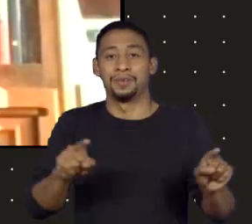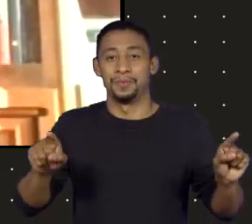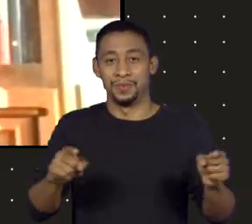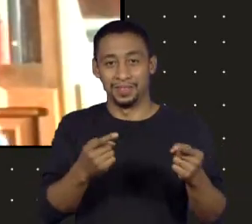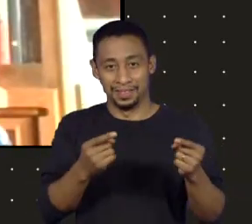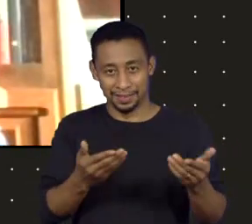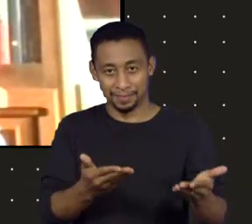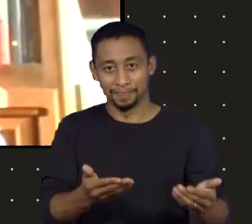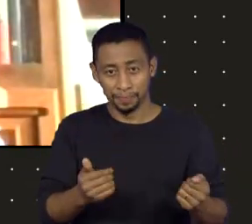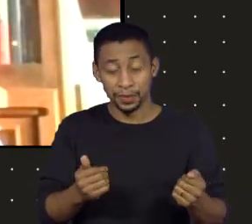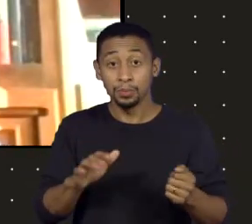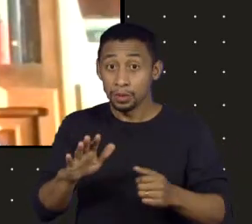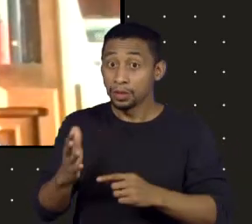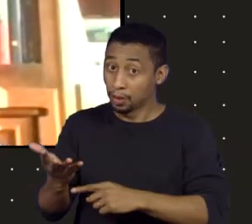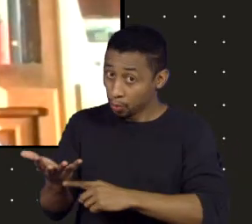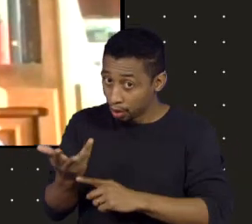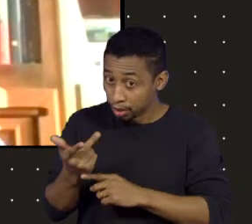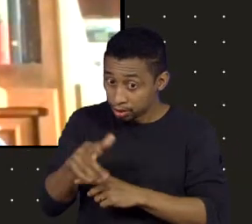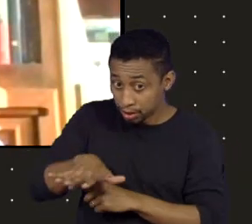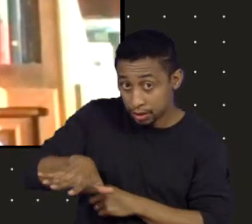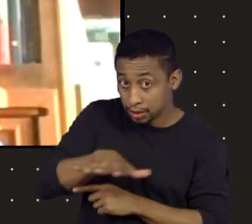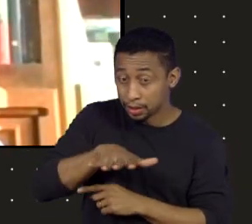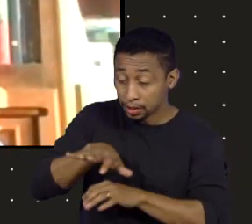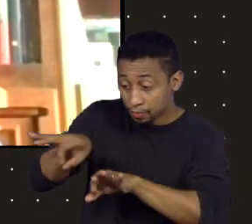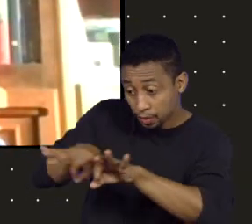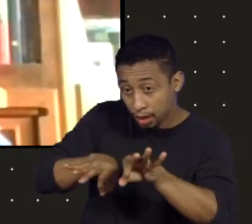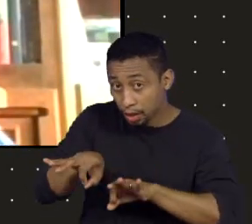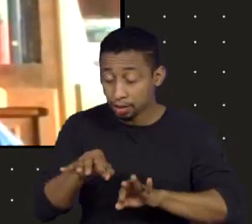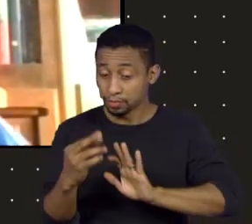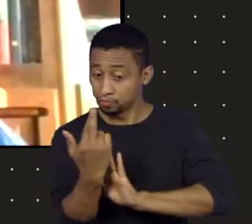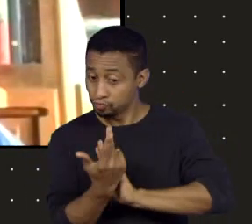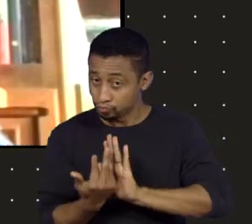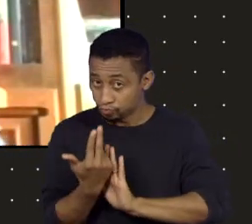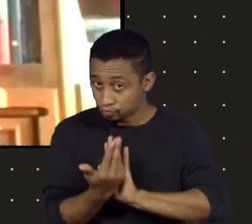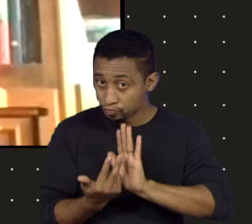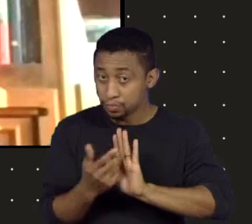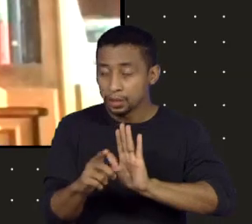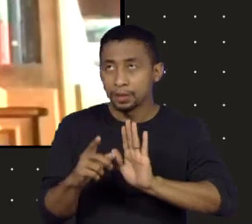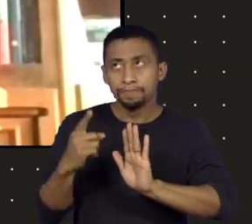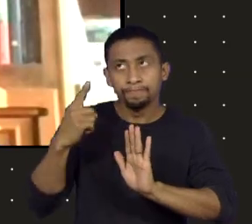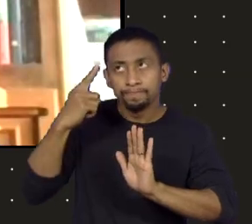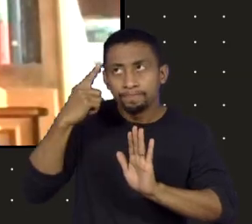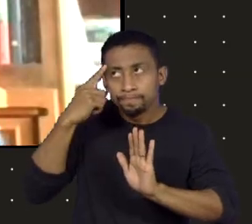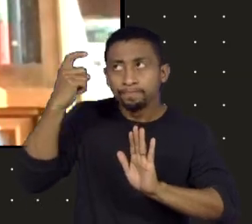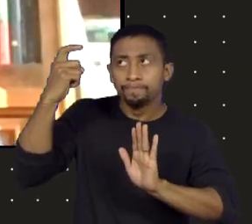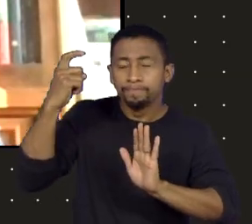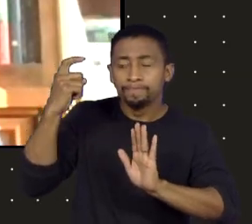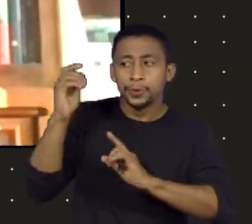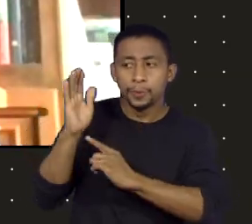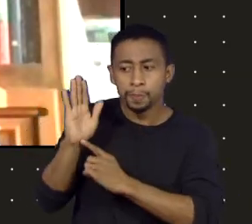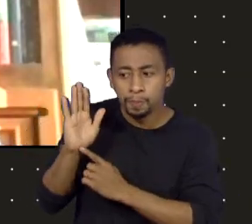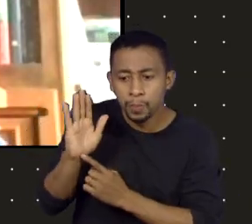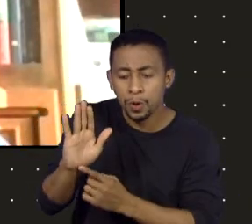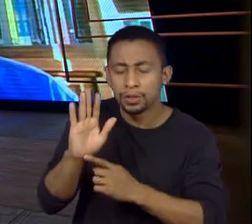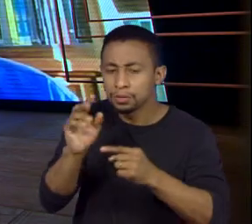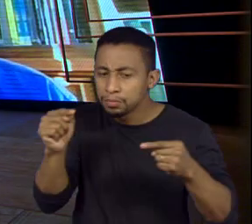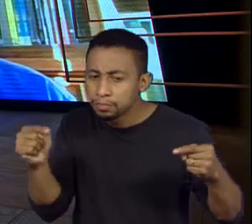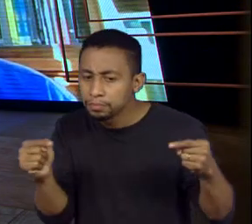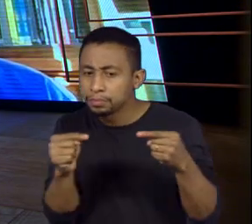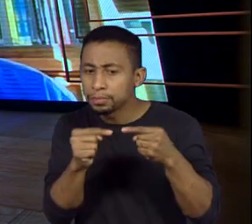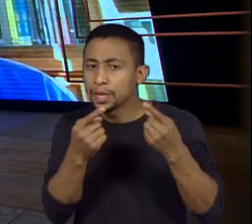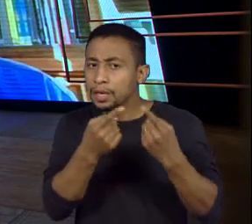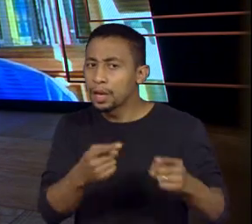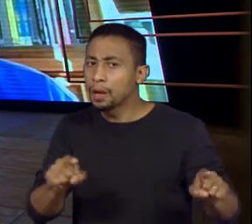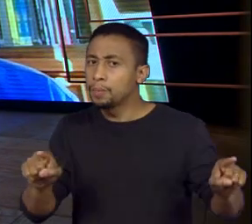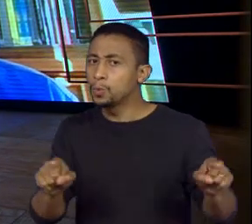ilustrador, o artista gráfico tem, que é, a partir da ideia, né, que represente este